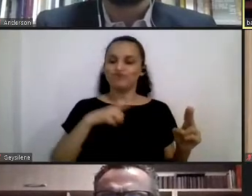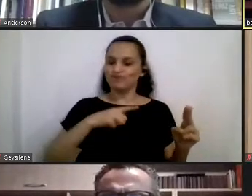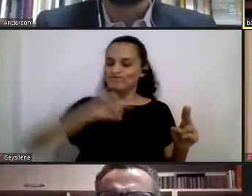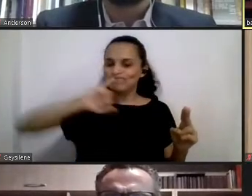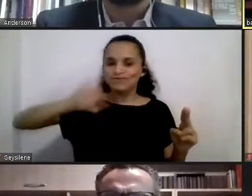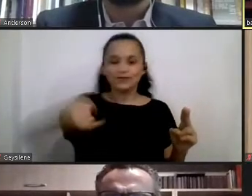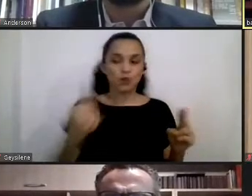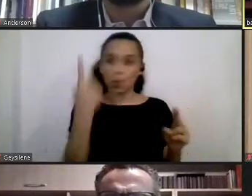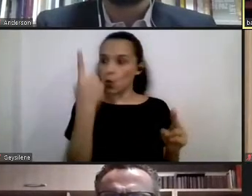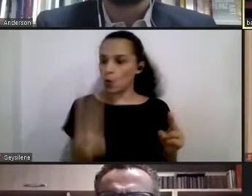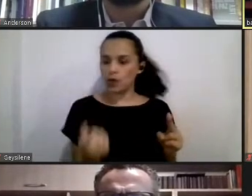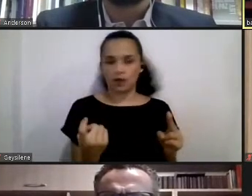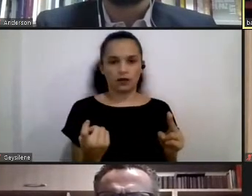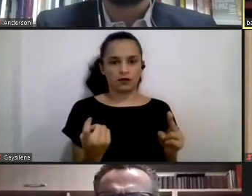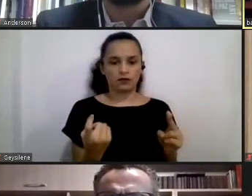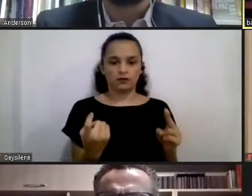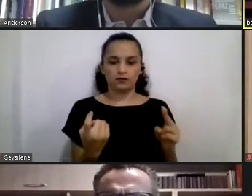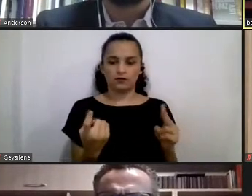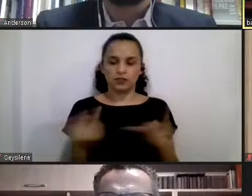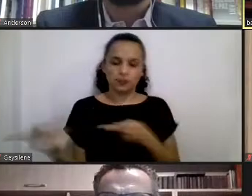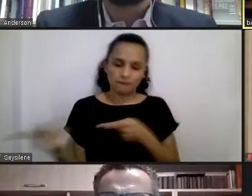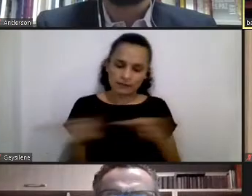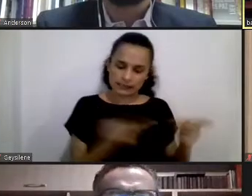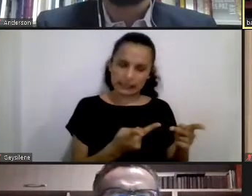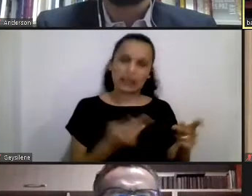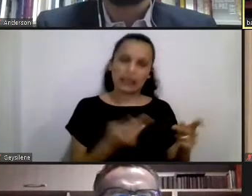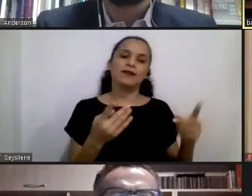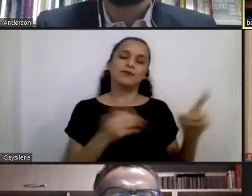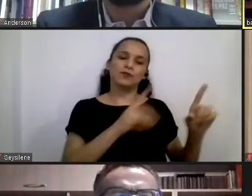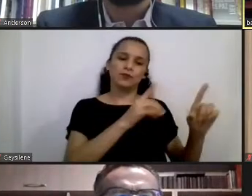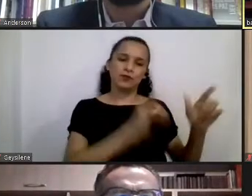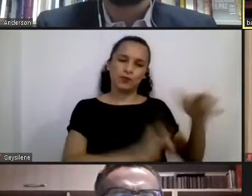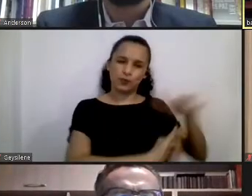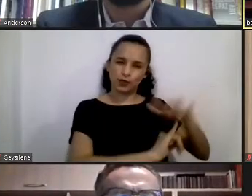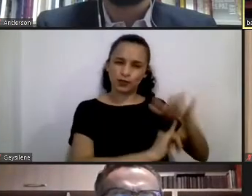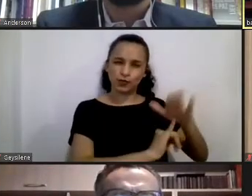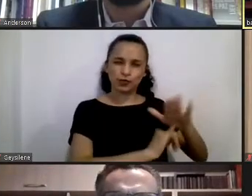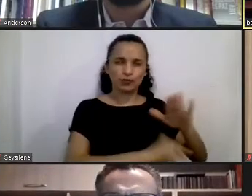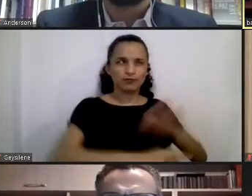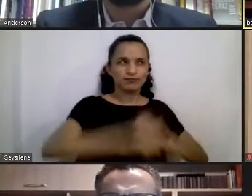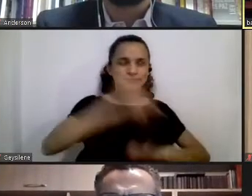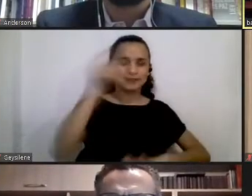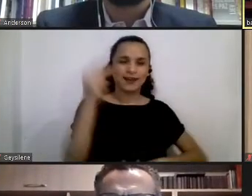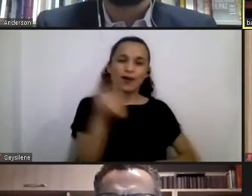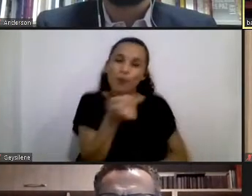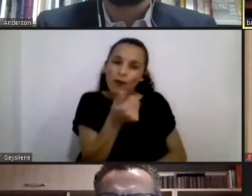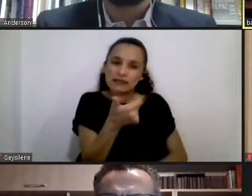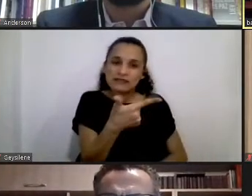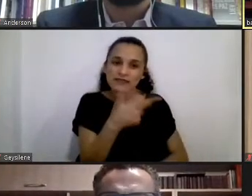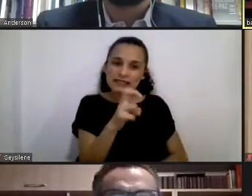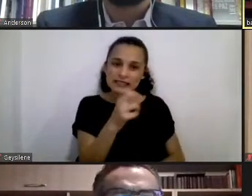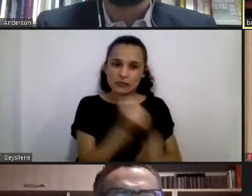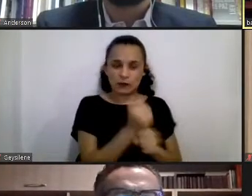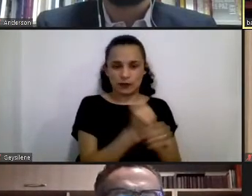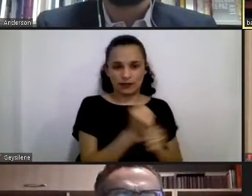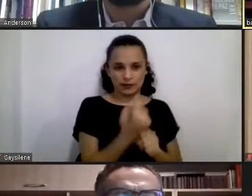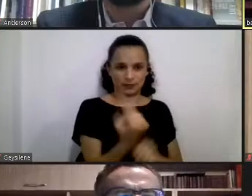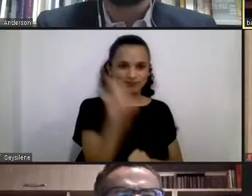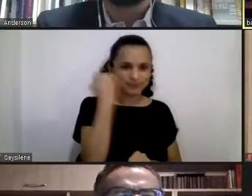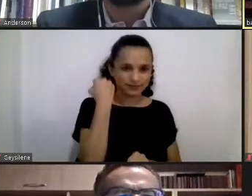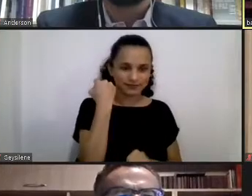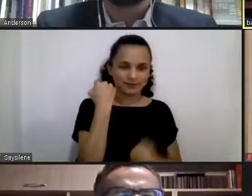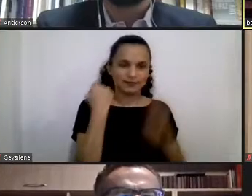bem-vinda de visitar o departamento quase 25 anos atrás, a convite